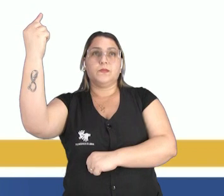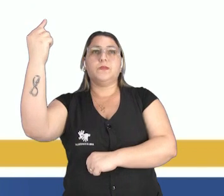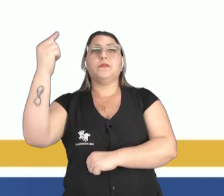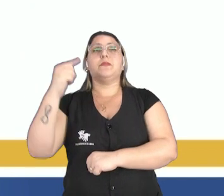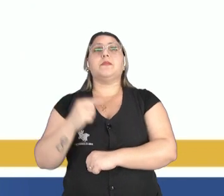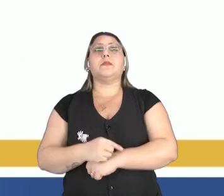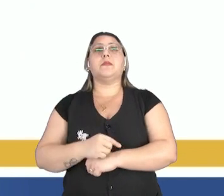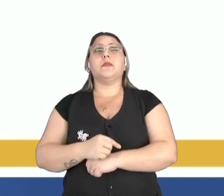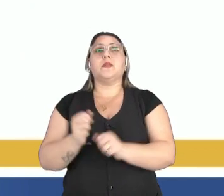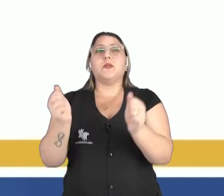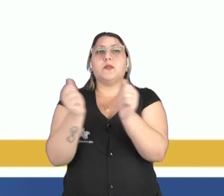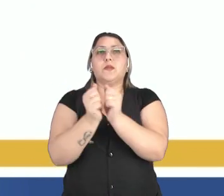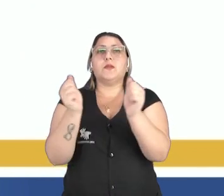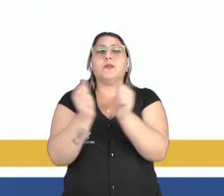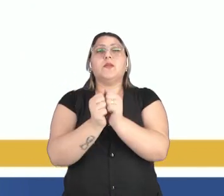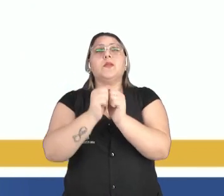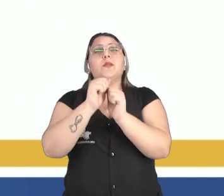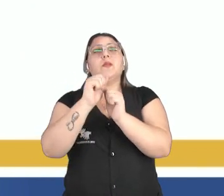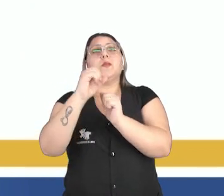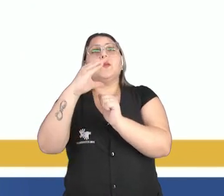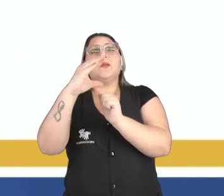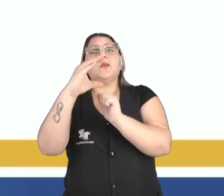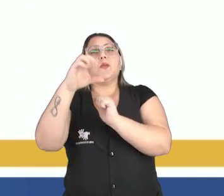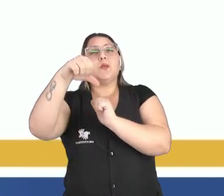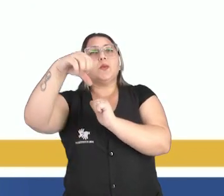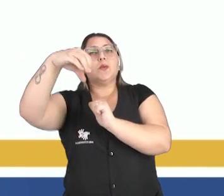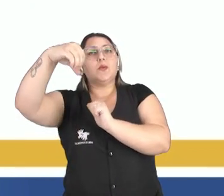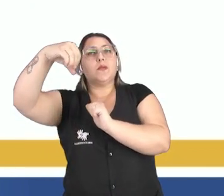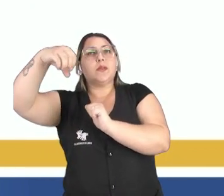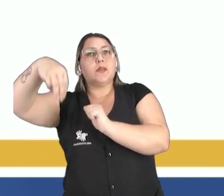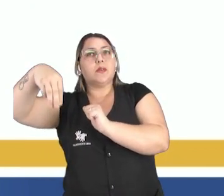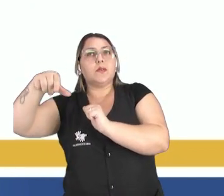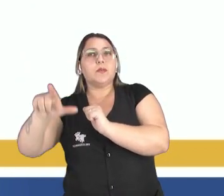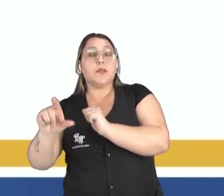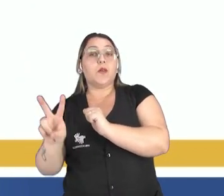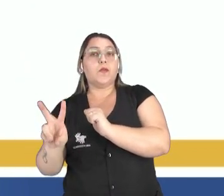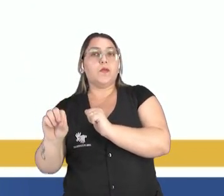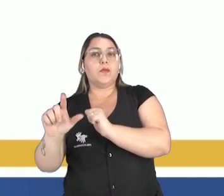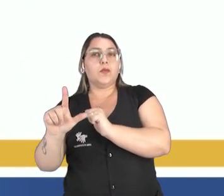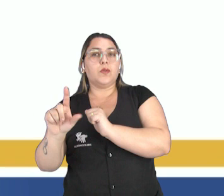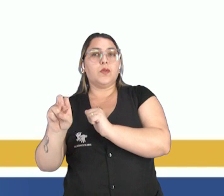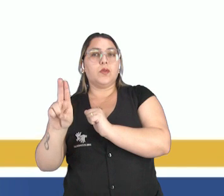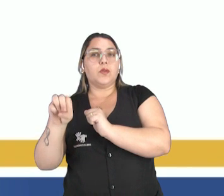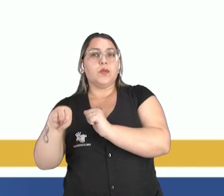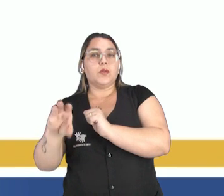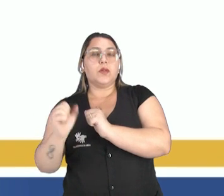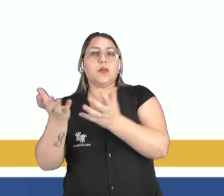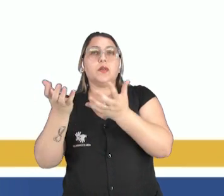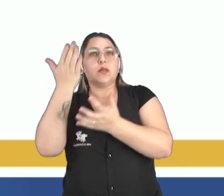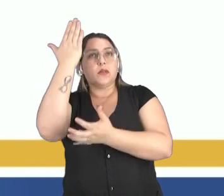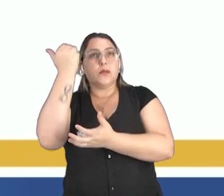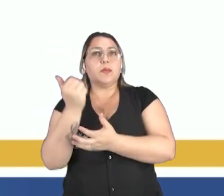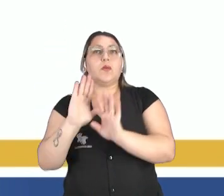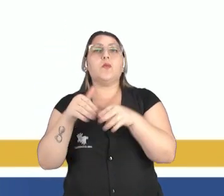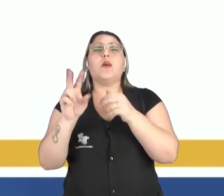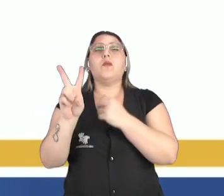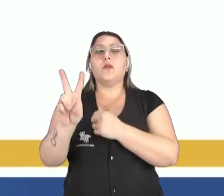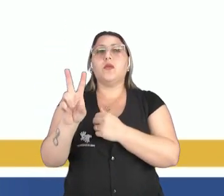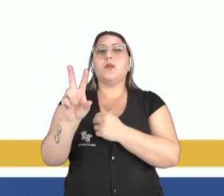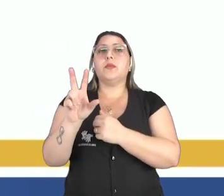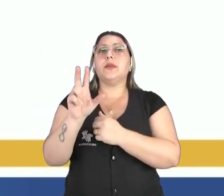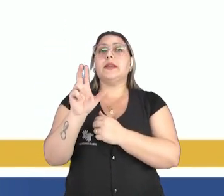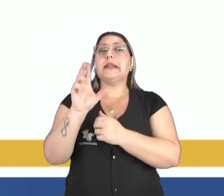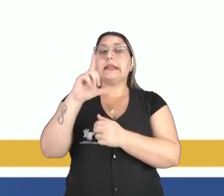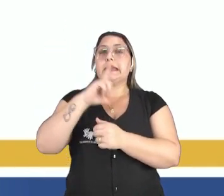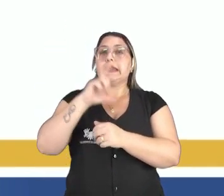ainda que nela vem marcado o conteúdo de 900 ml. 900 ml é o volume. Eu quero saber o seguinte, qual é o volume de ar